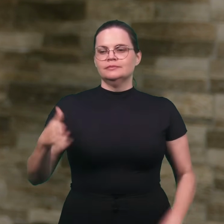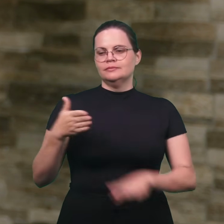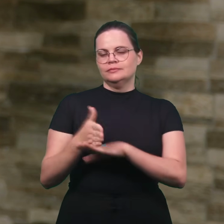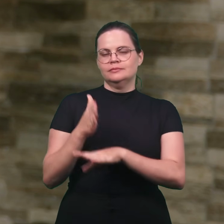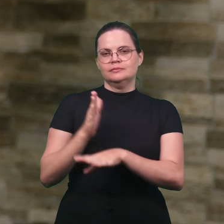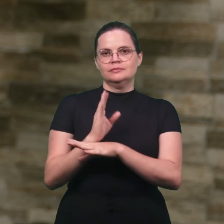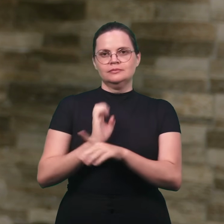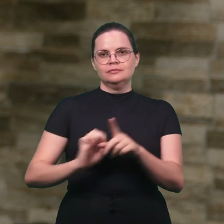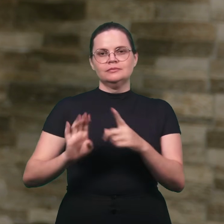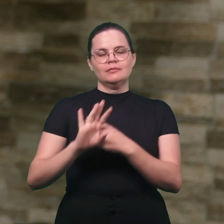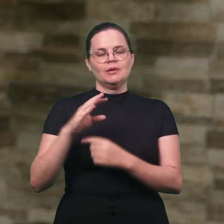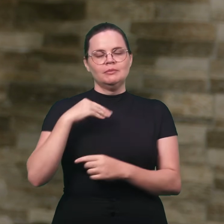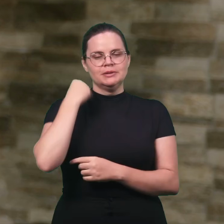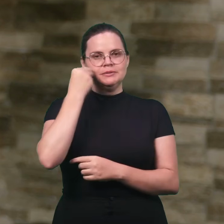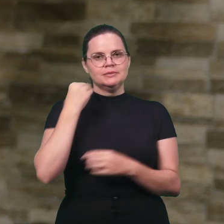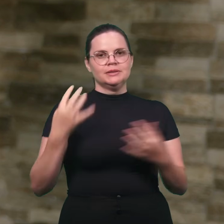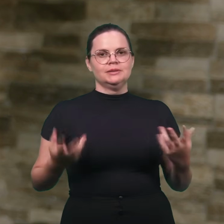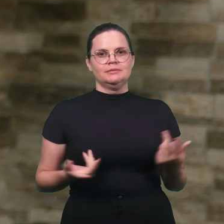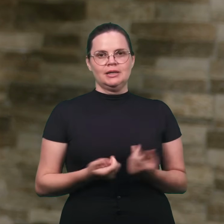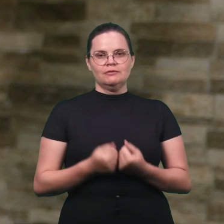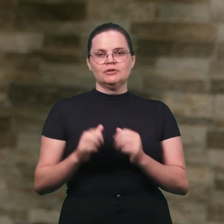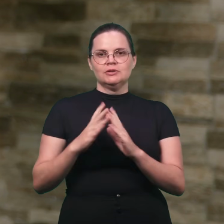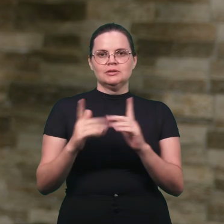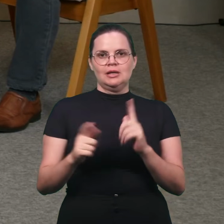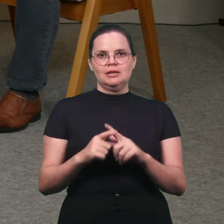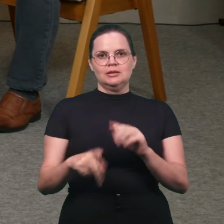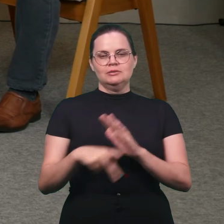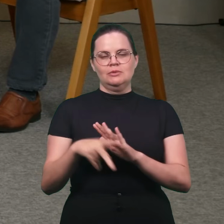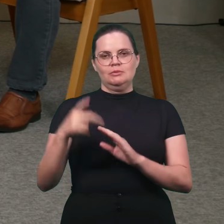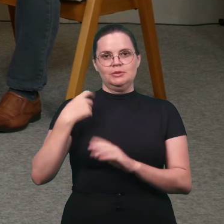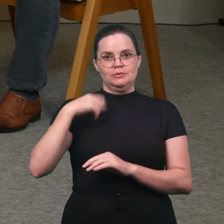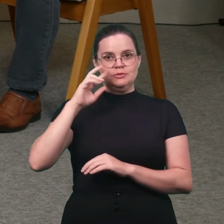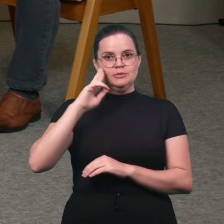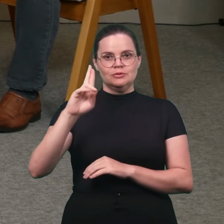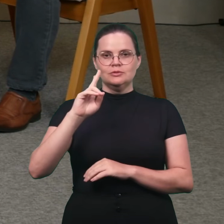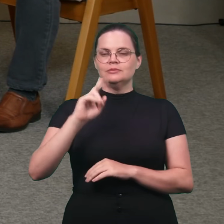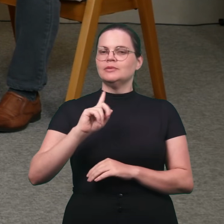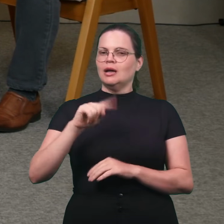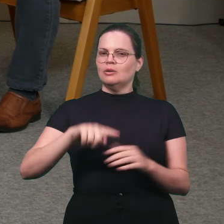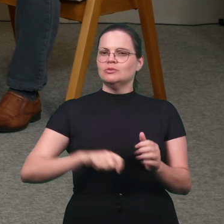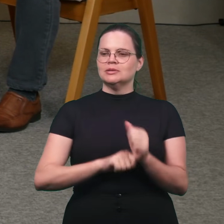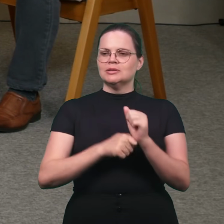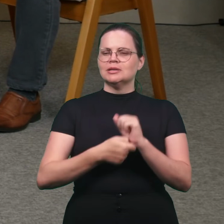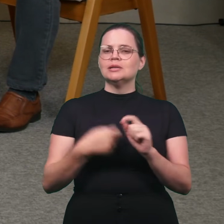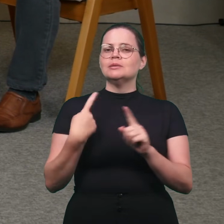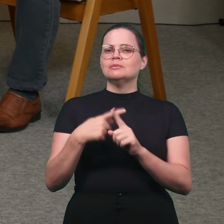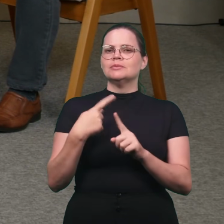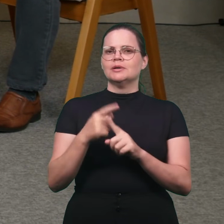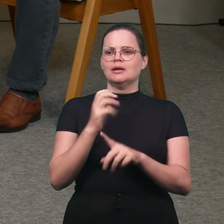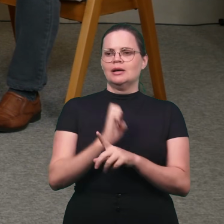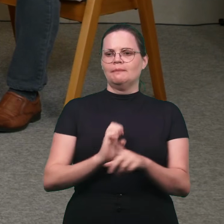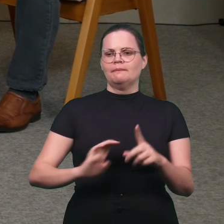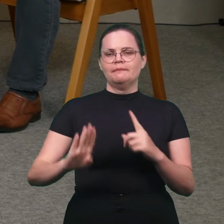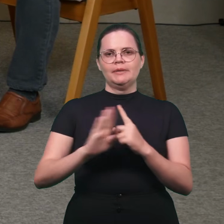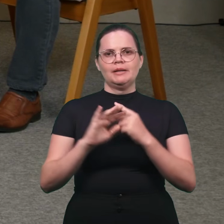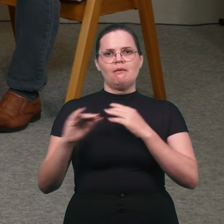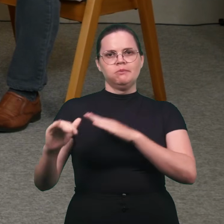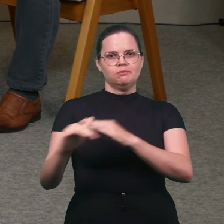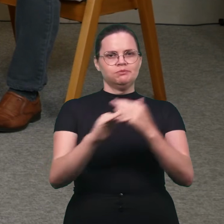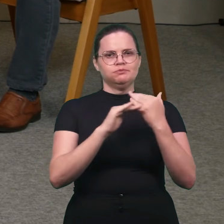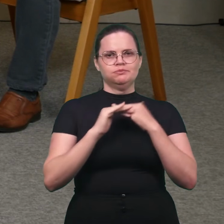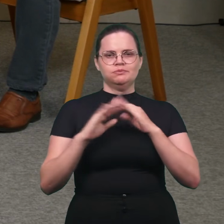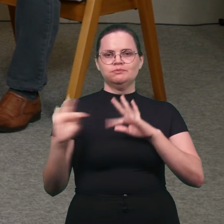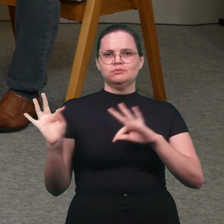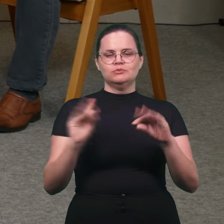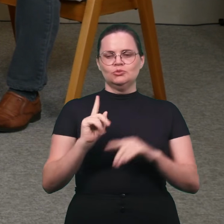é uma experiência maravilhosa da obra do Senhor. Um segredo, né? Um segredo. Porque a nossa escola bíblica, ela é unificada.